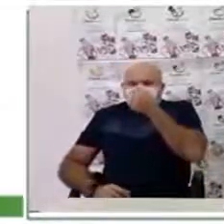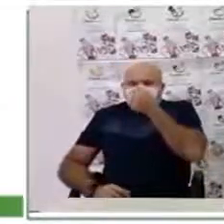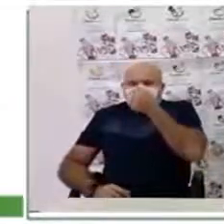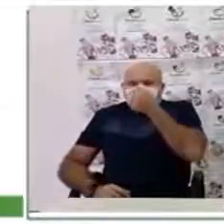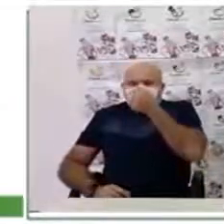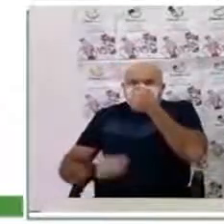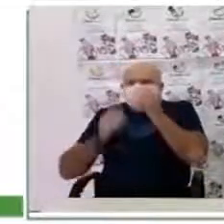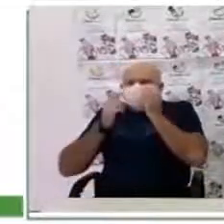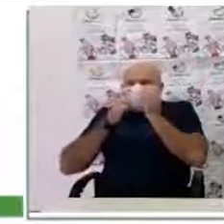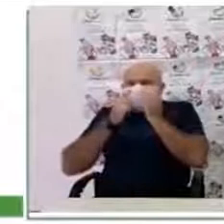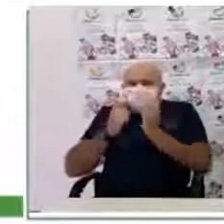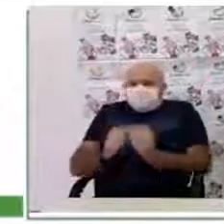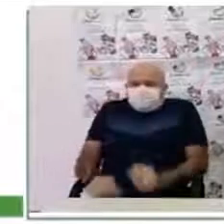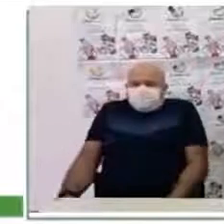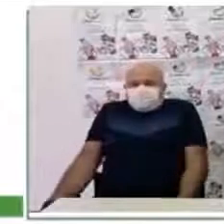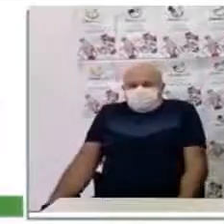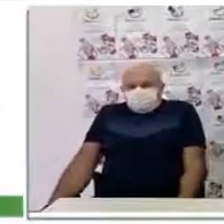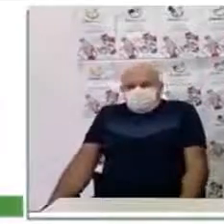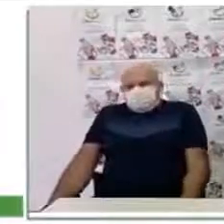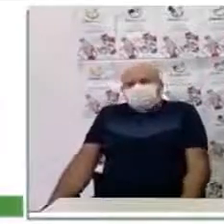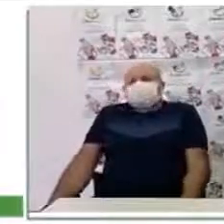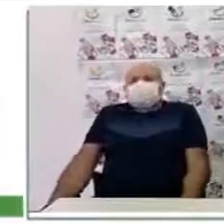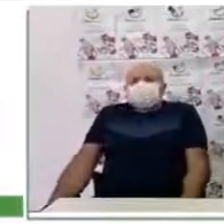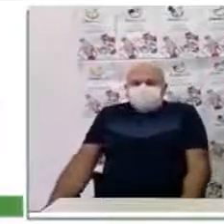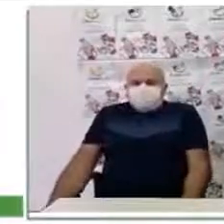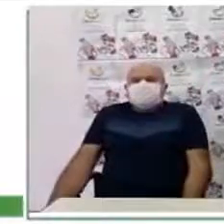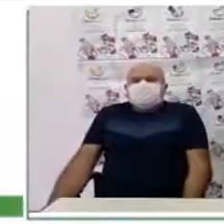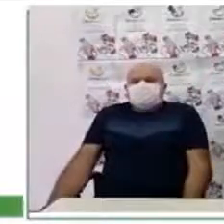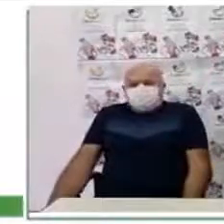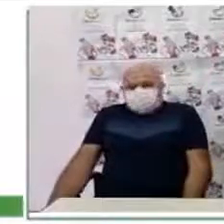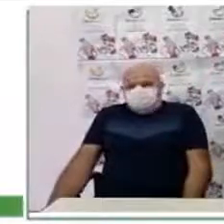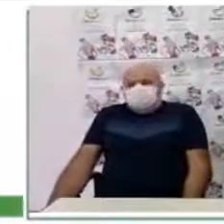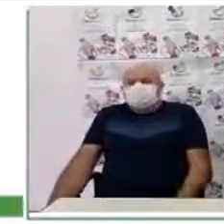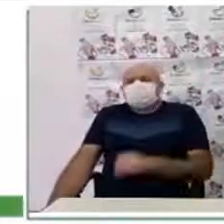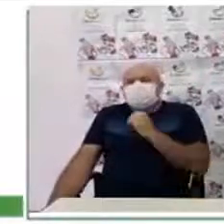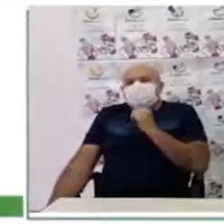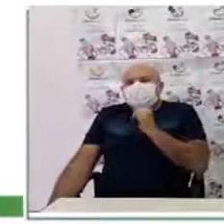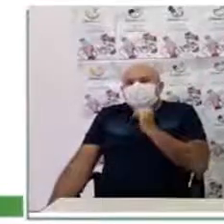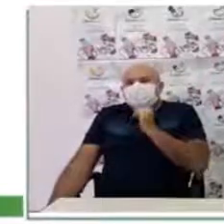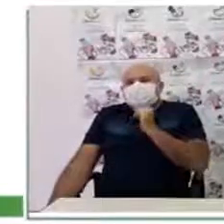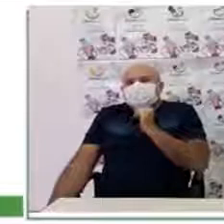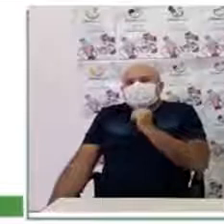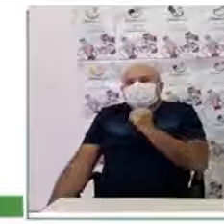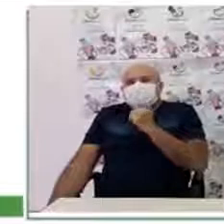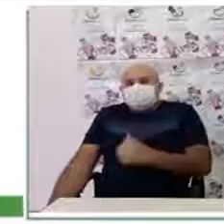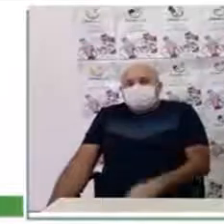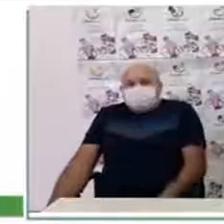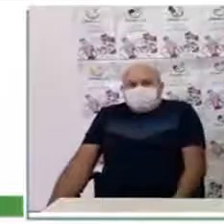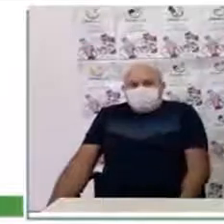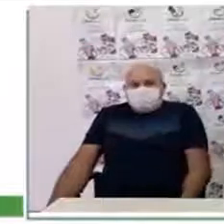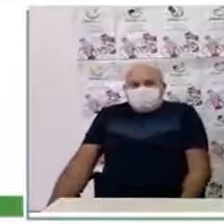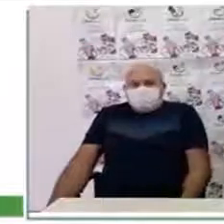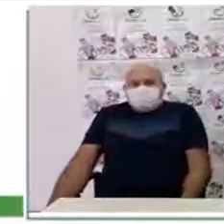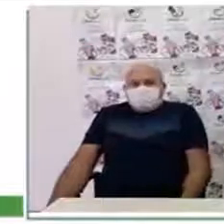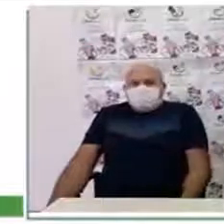uma partícula, no caso o elétron de carga negativa, e dessa maneira já vem as partículas subatômicas. E assim